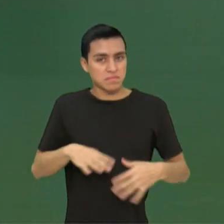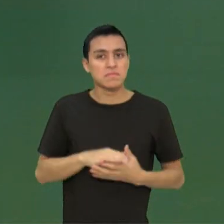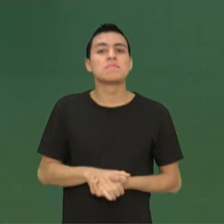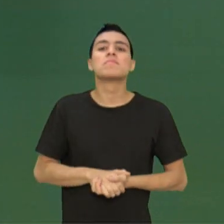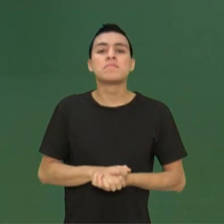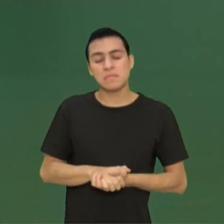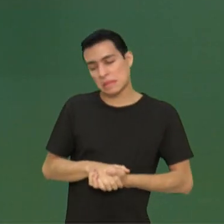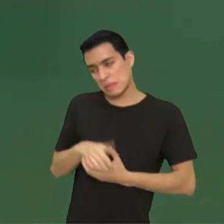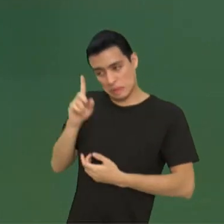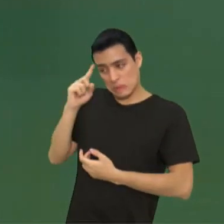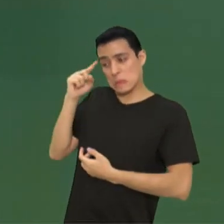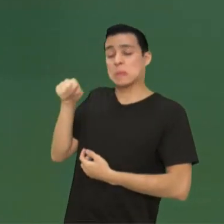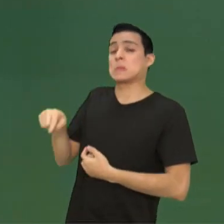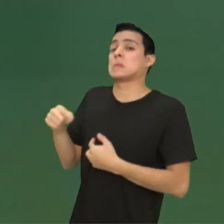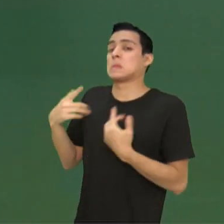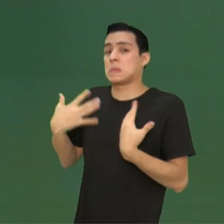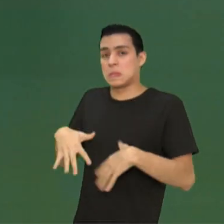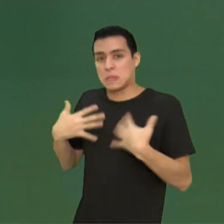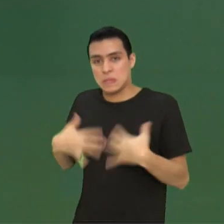Que doido, né?